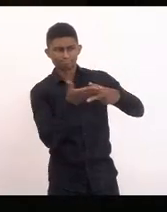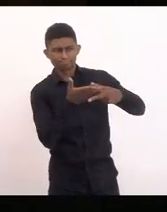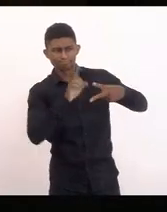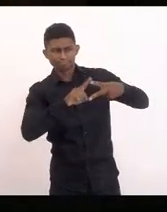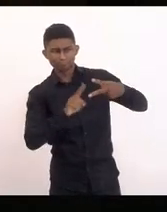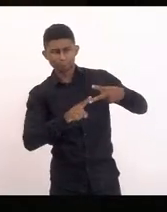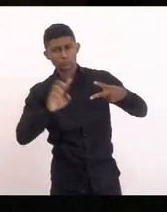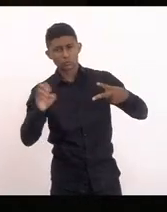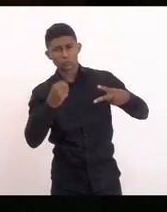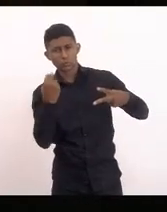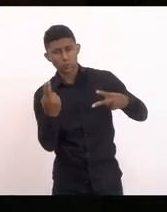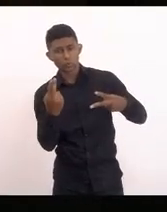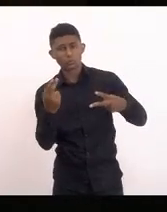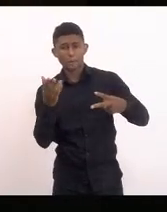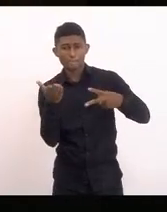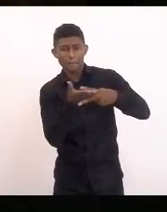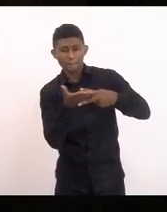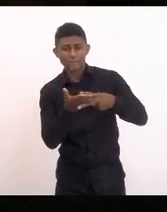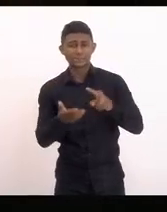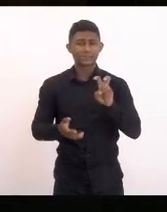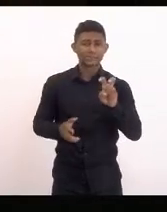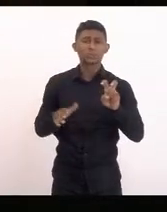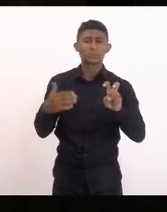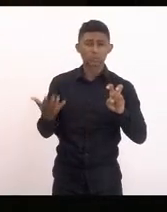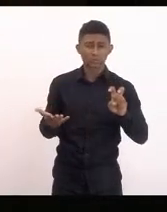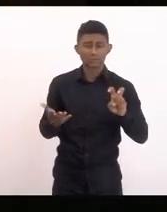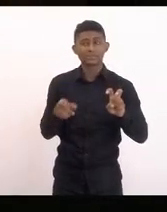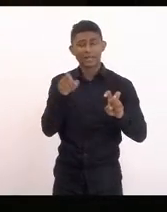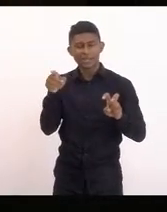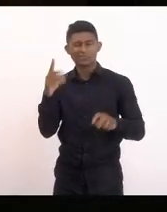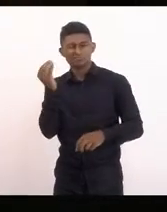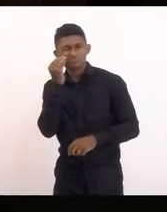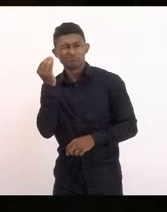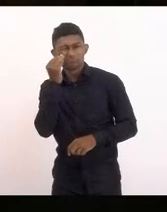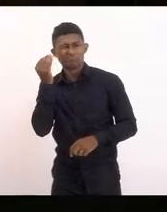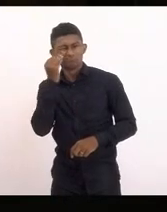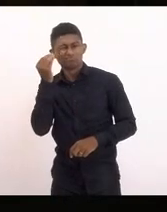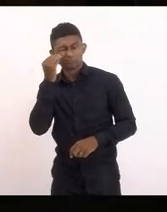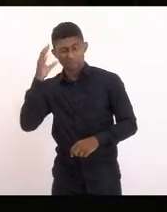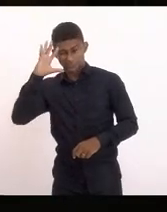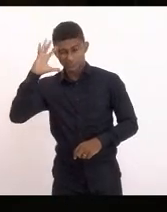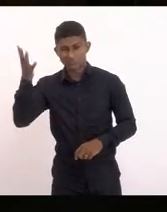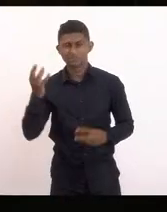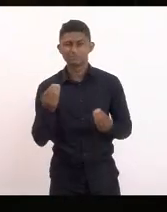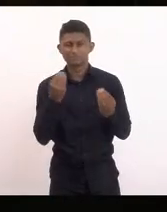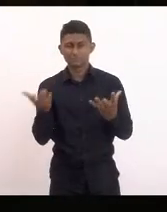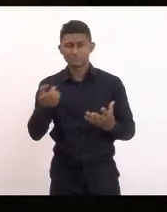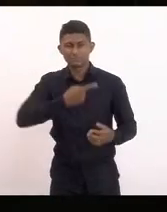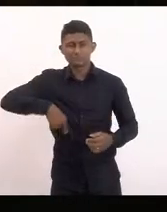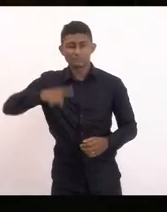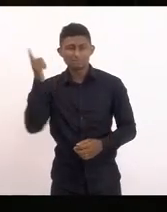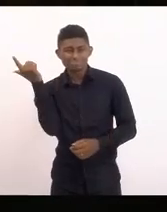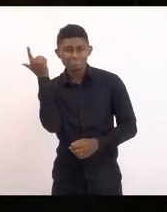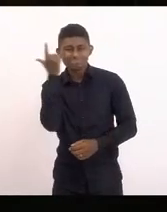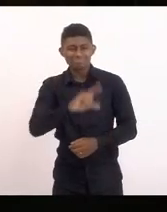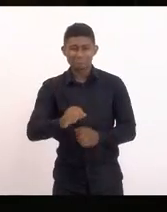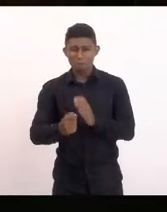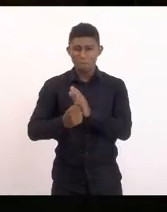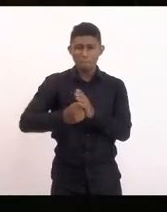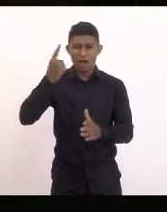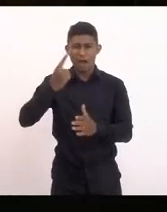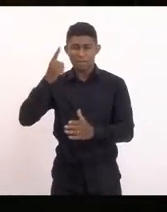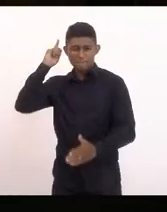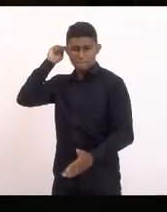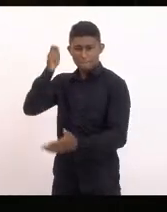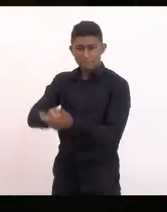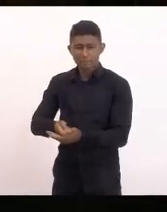cinco, como se discute nesse momento, está buscando solução para que façamos em uma única parcela. E